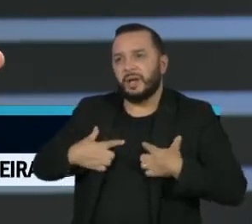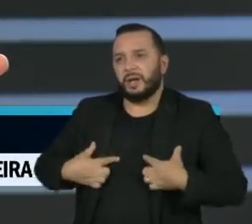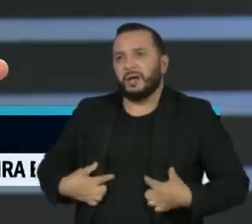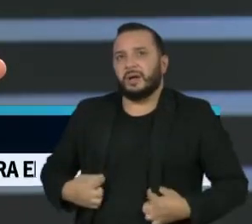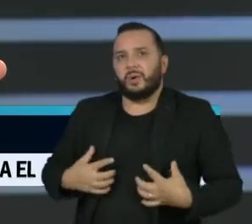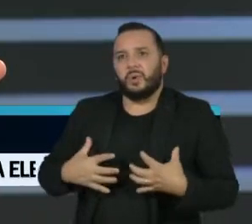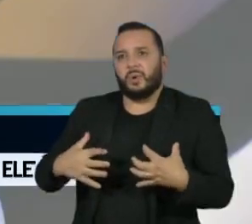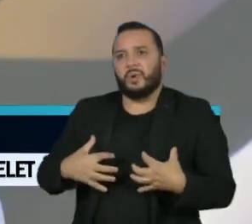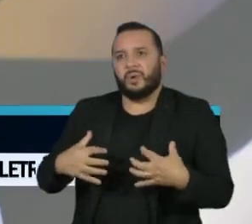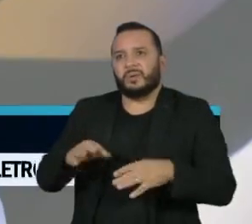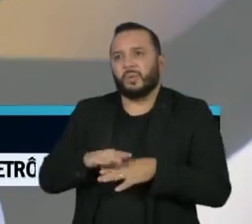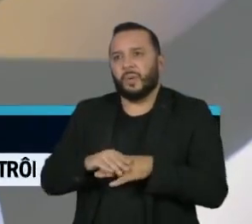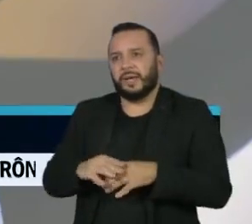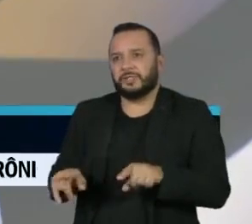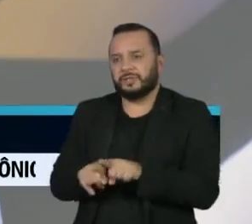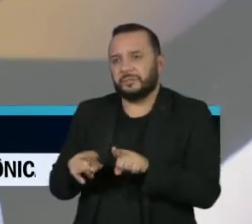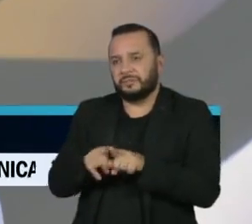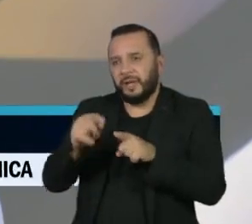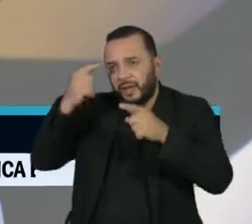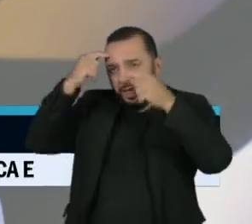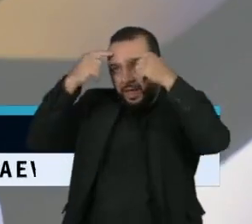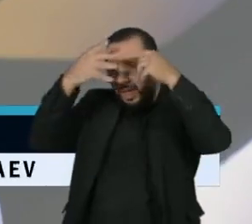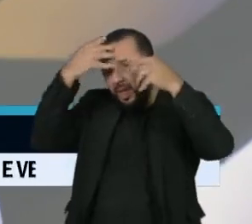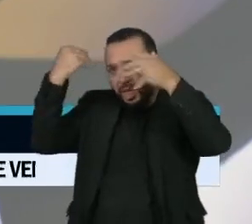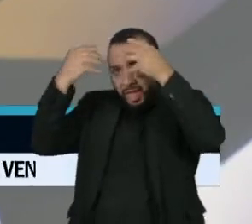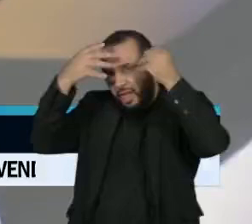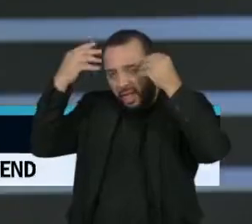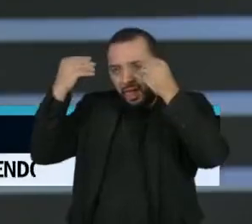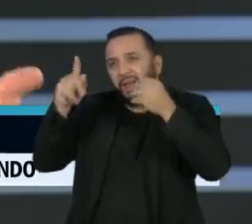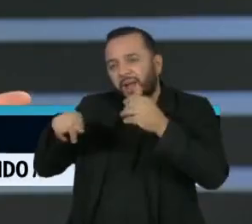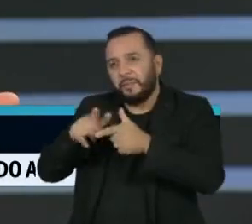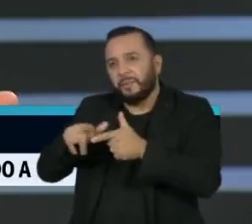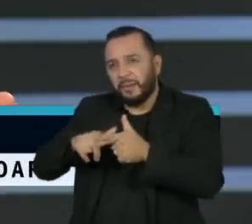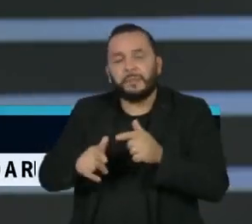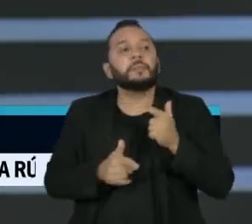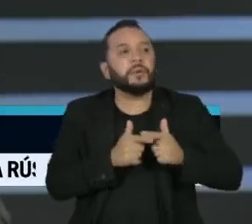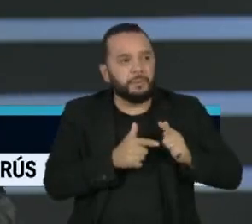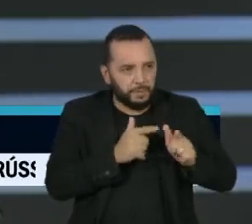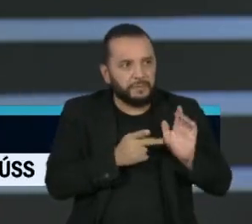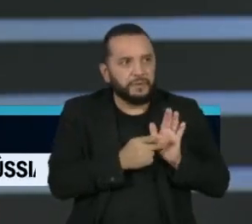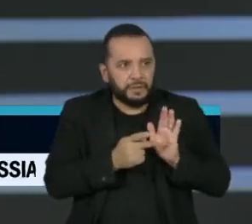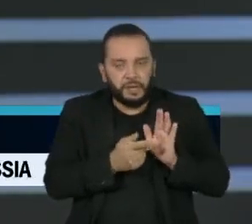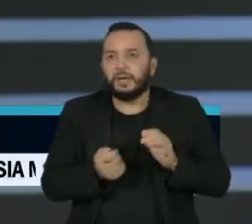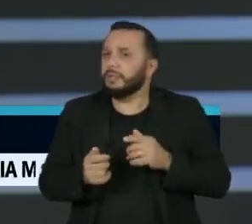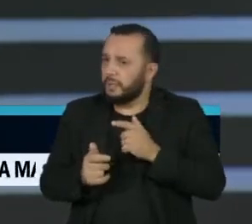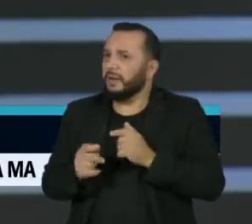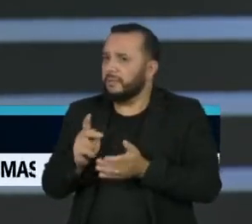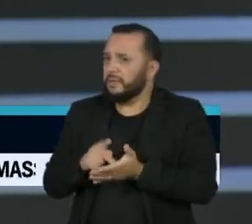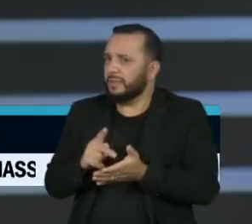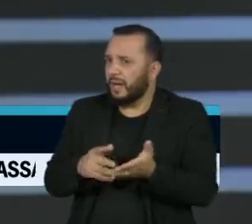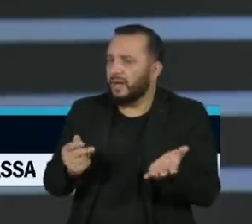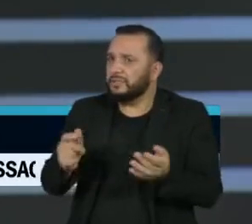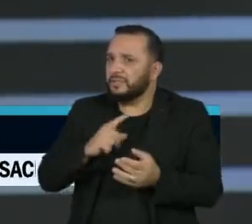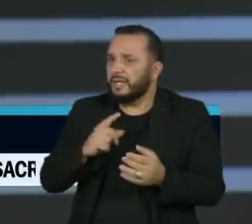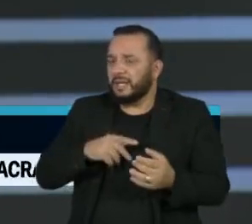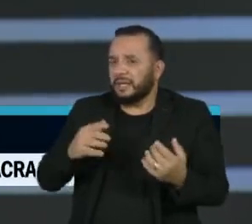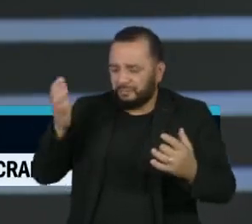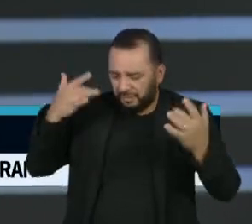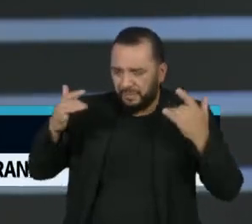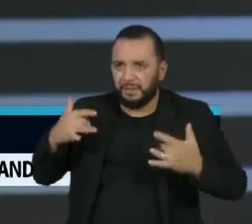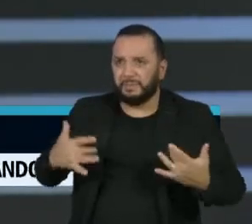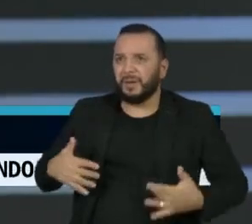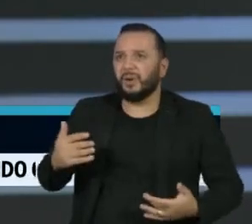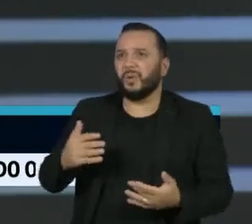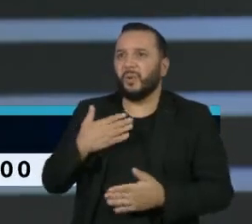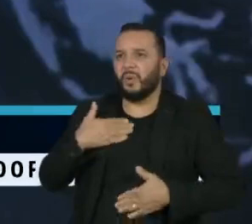muita dificuldade de continuar a viver, né? Esse é mais um problema. Esse é um problema adicional. Covid longa. É, as sequelas que ficam não são